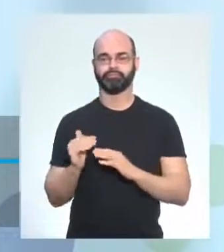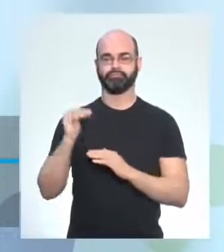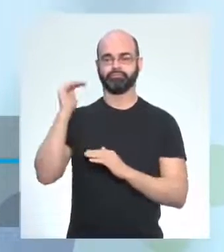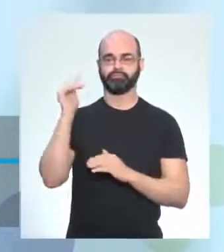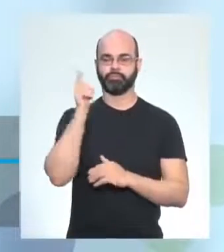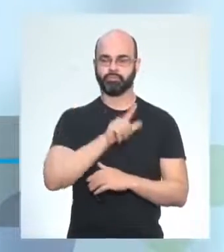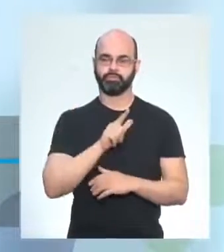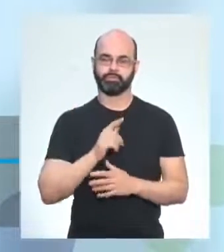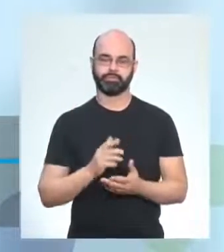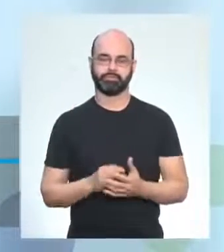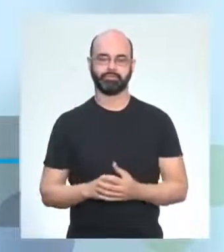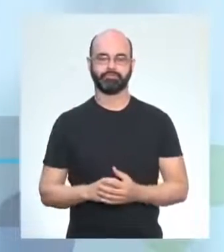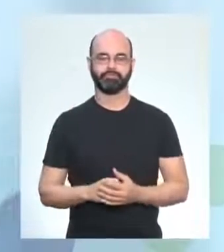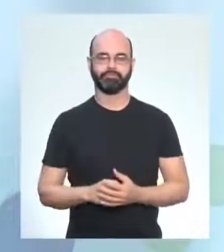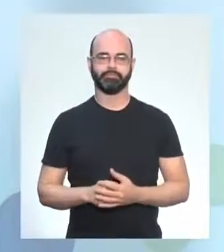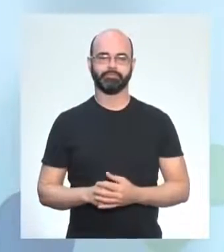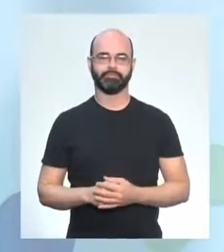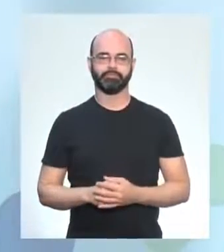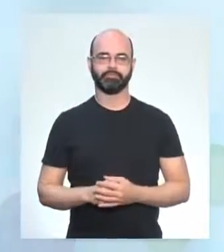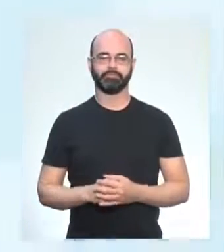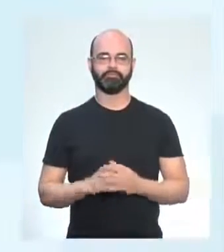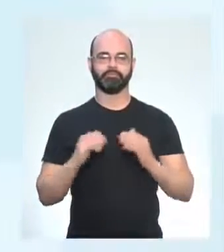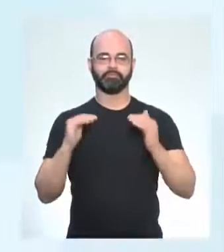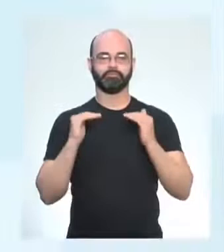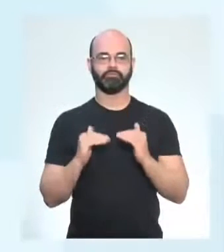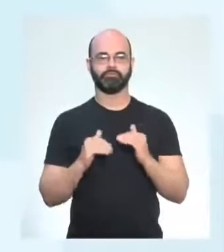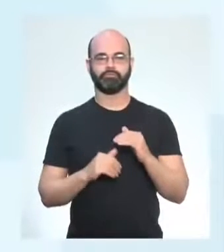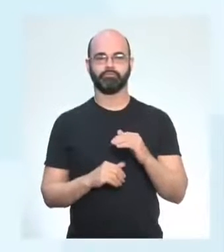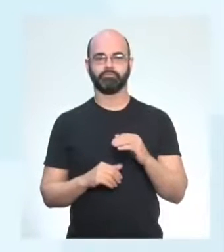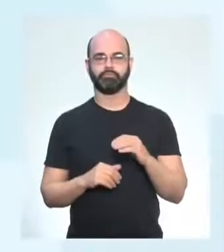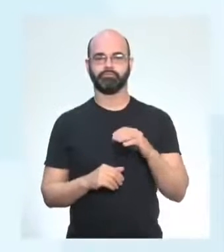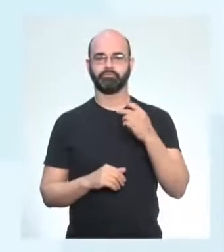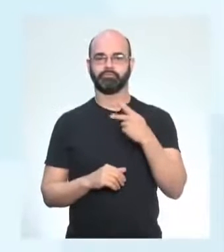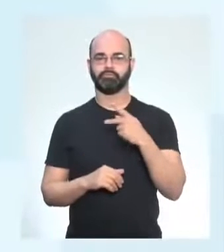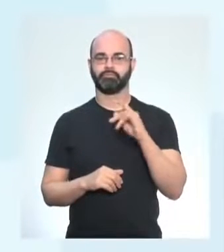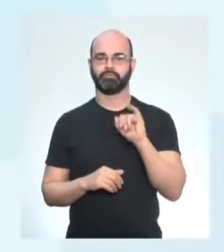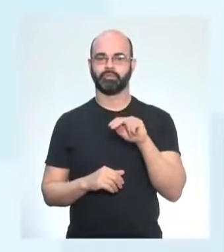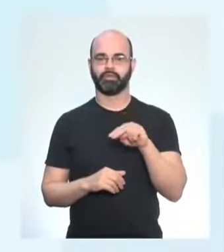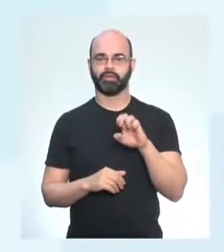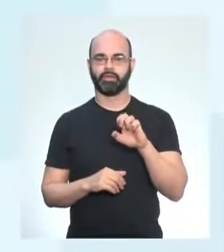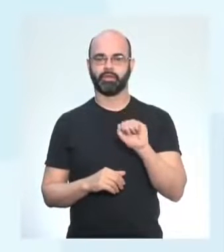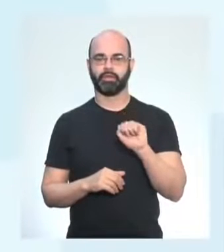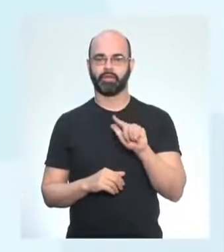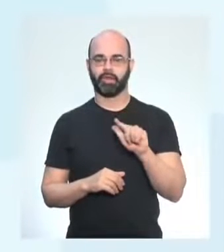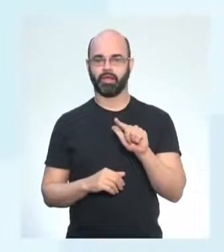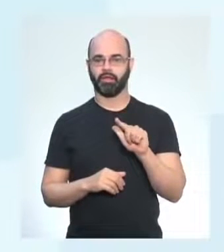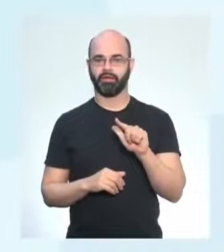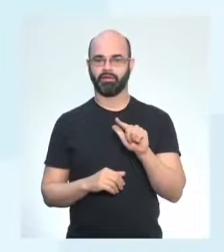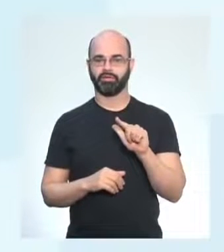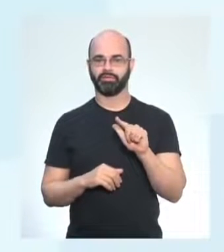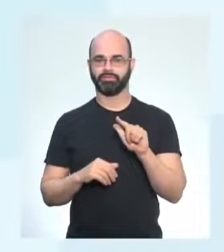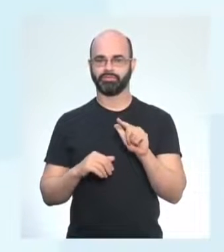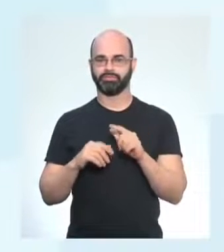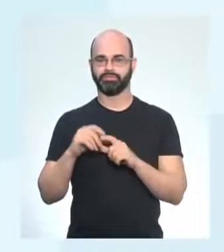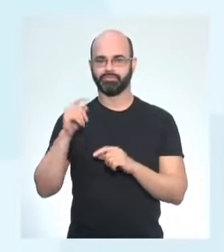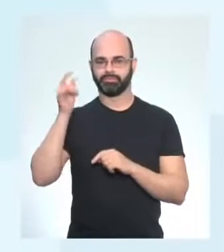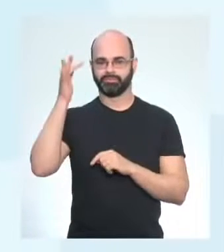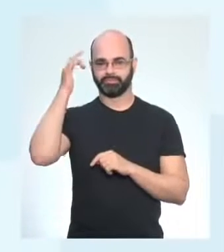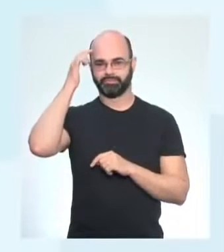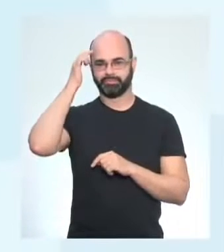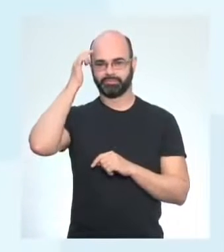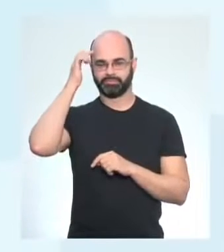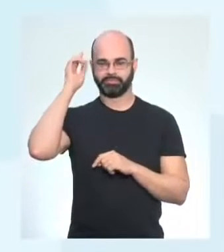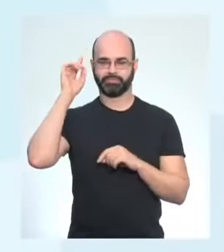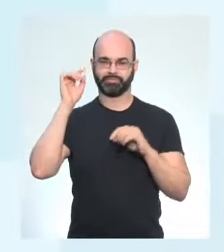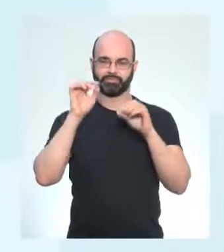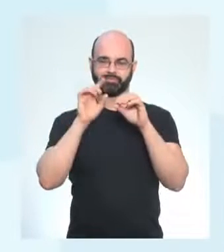Bom, aí a gente vai ter a glândula pineal. Ela vai estar diretamente ligado ao nosso